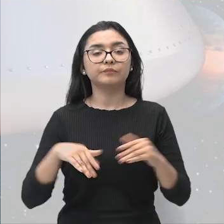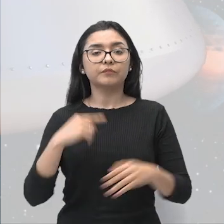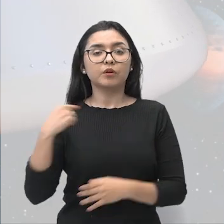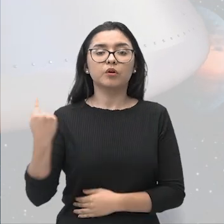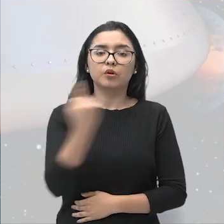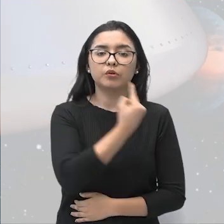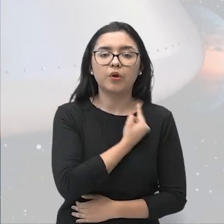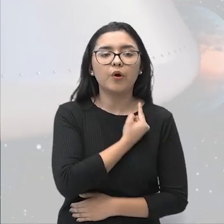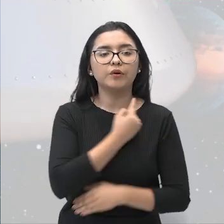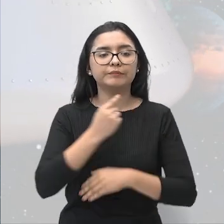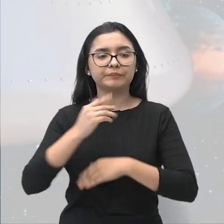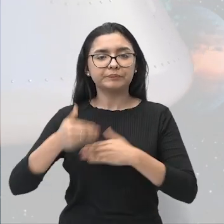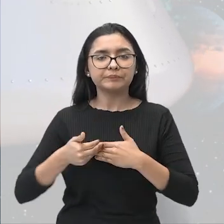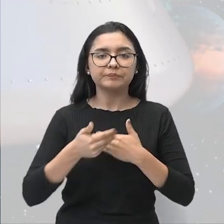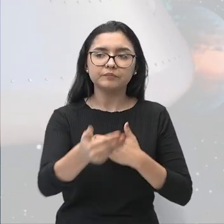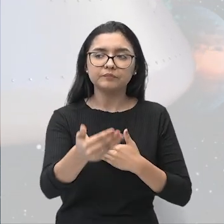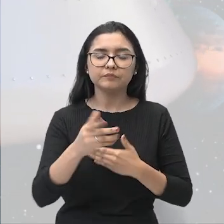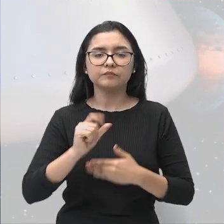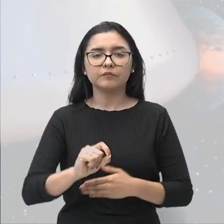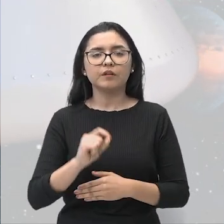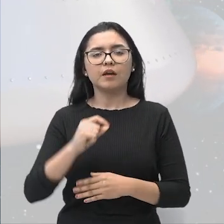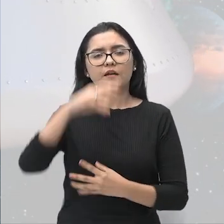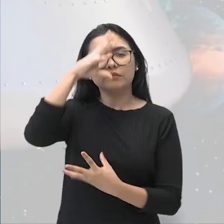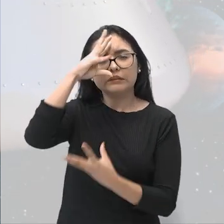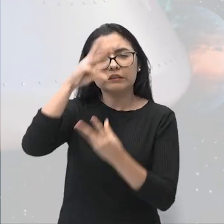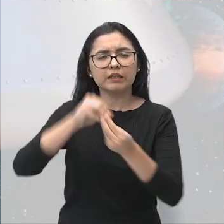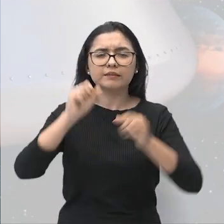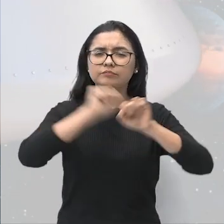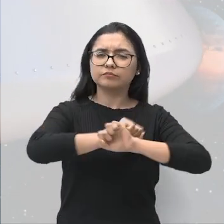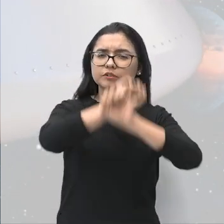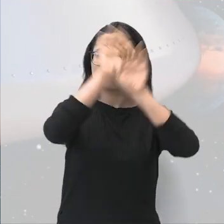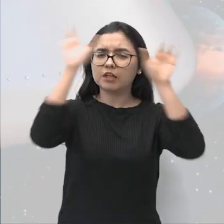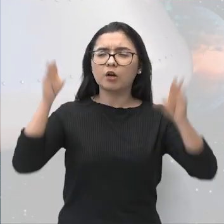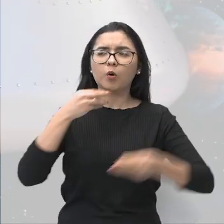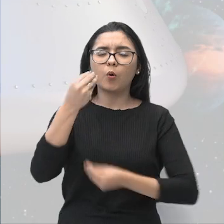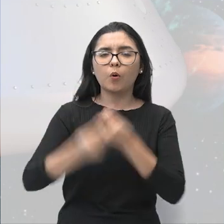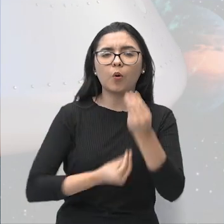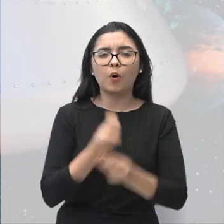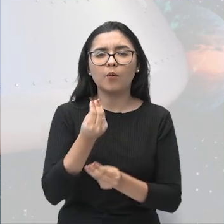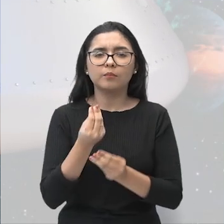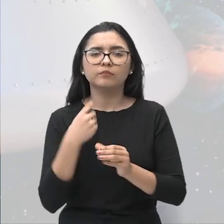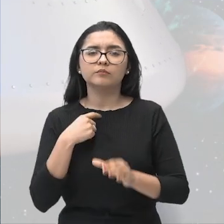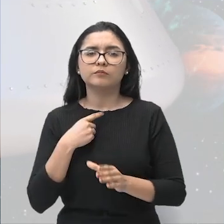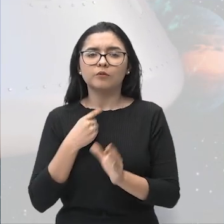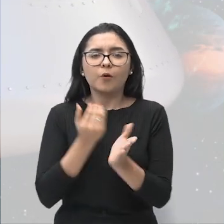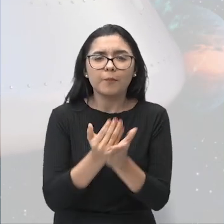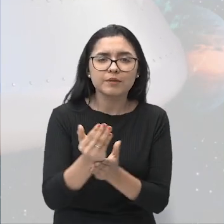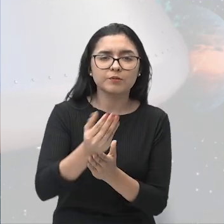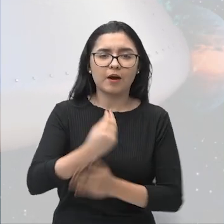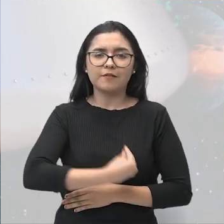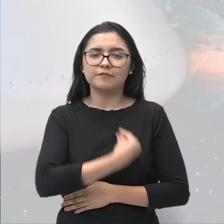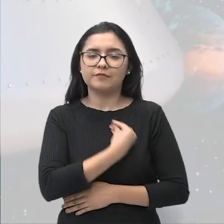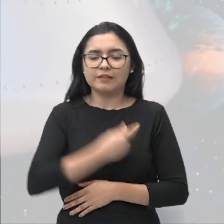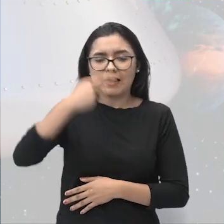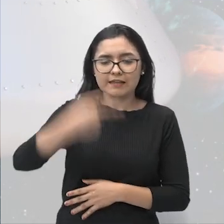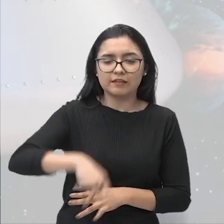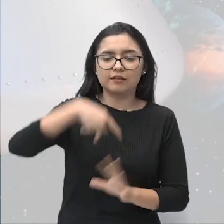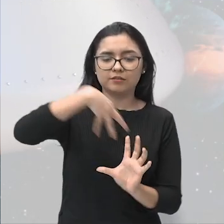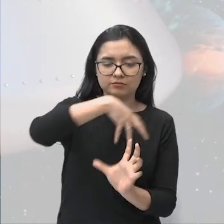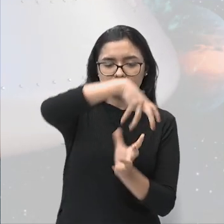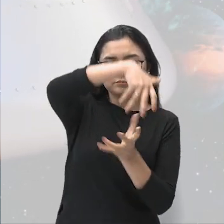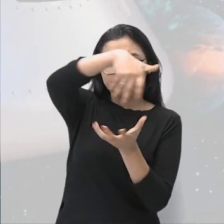a seguir entender melhor como que se originou a vida no nosso planeta